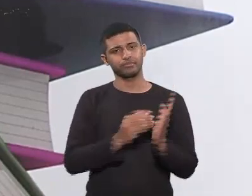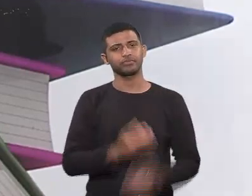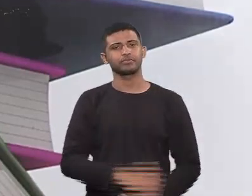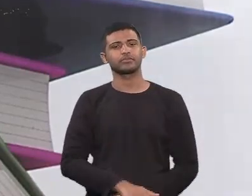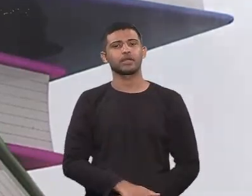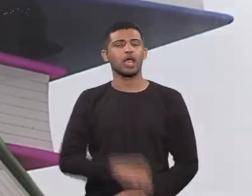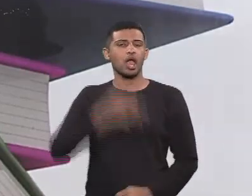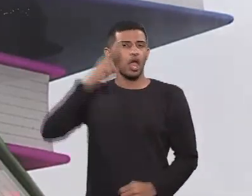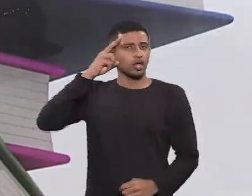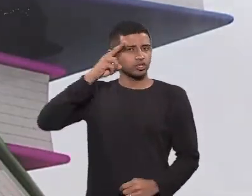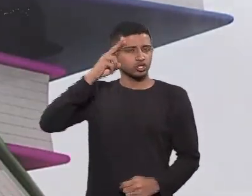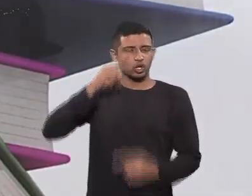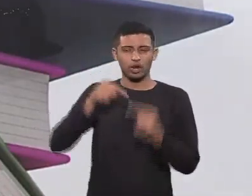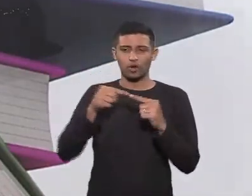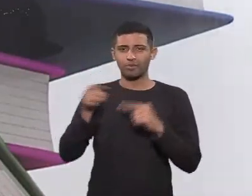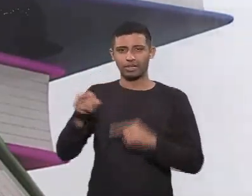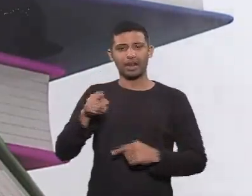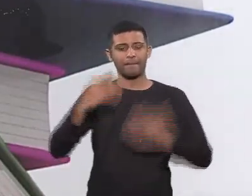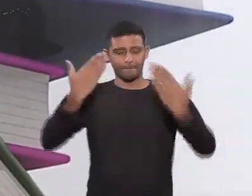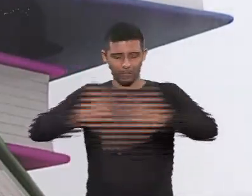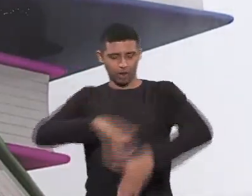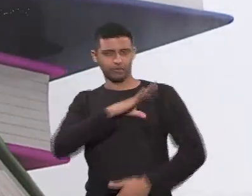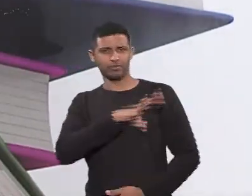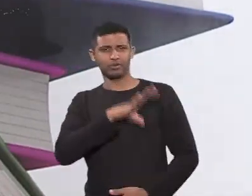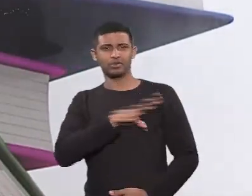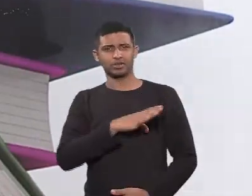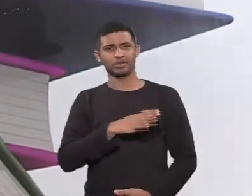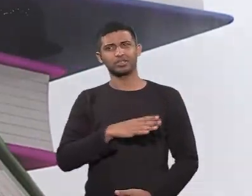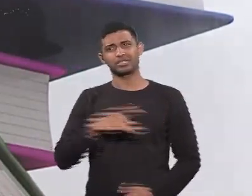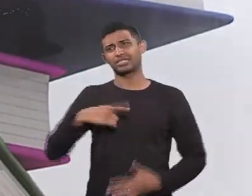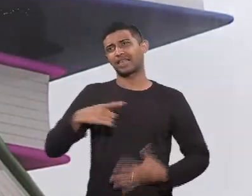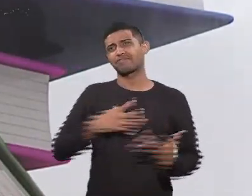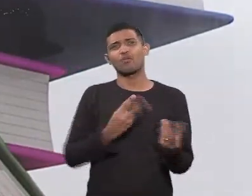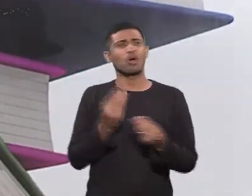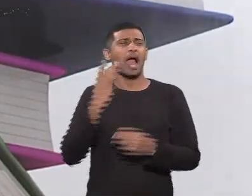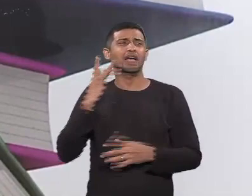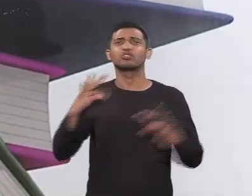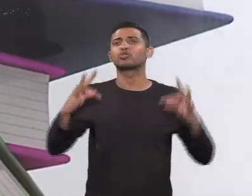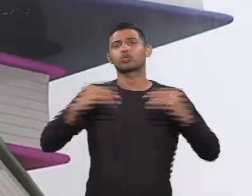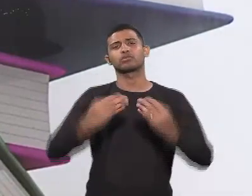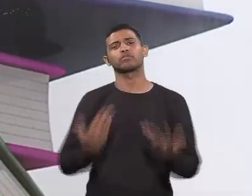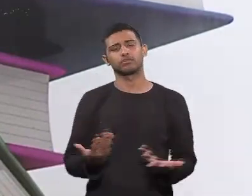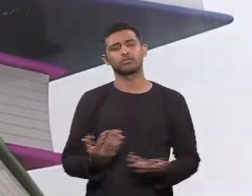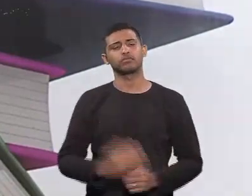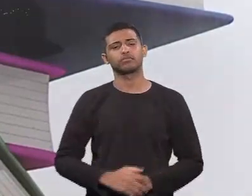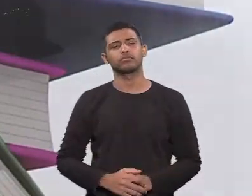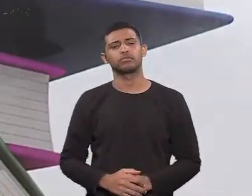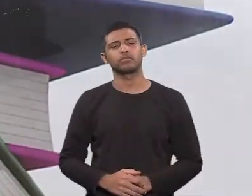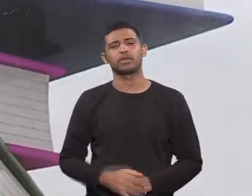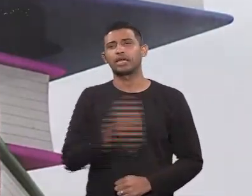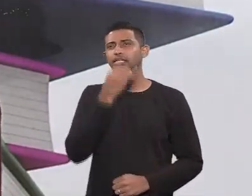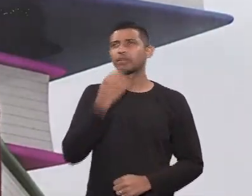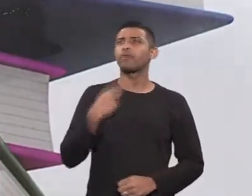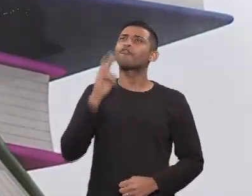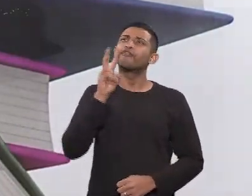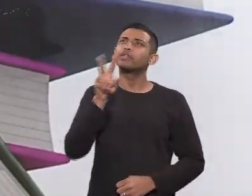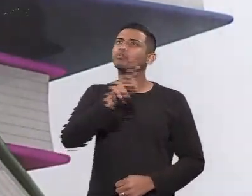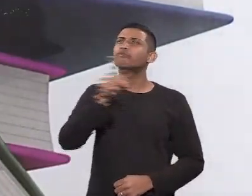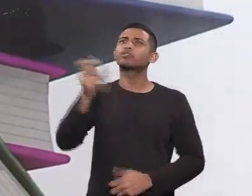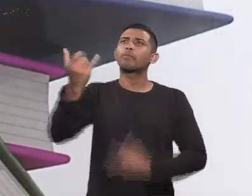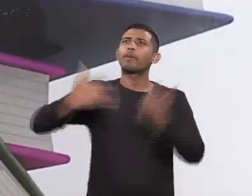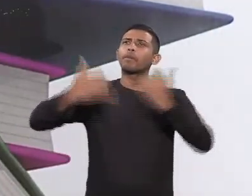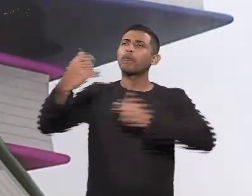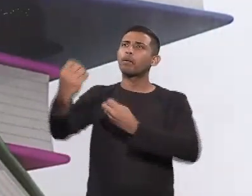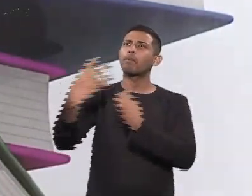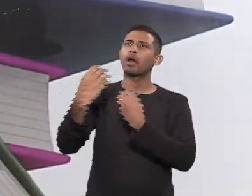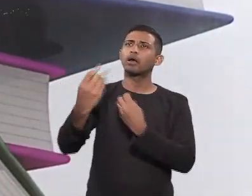a história se dá na prova de português, que é uma coisa que acontece muito, acho que com todo mundo. A gente está assistindo uma aula e